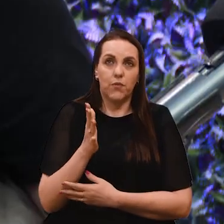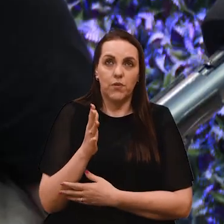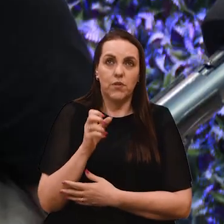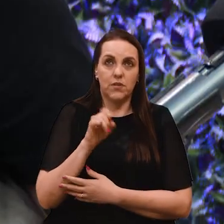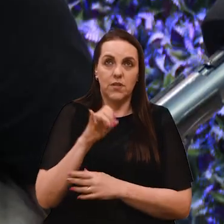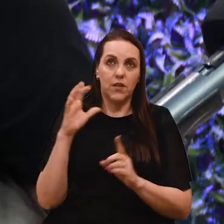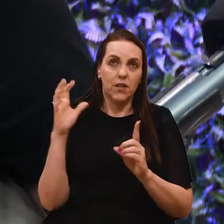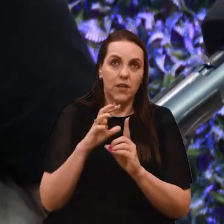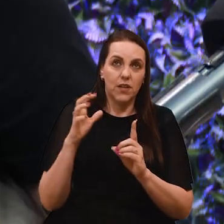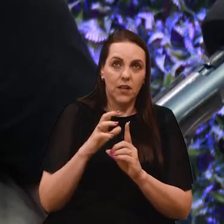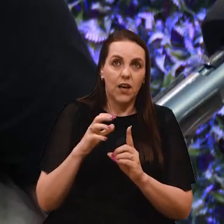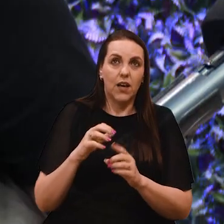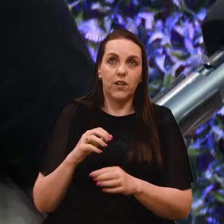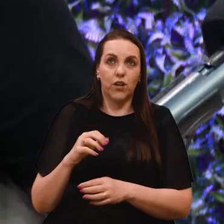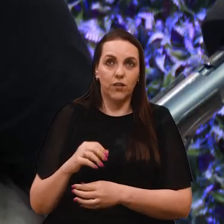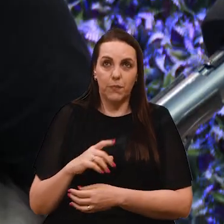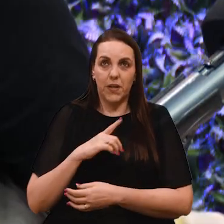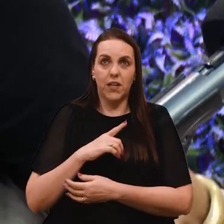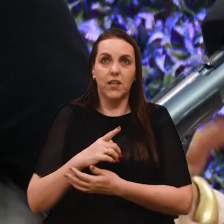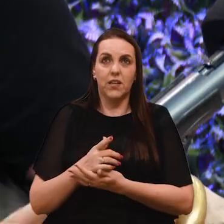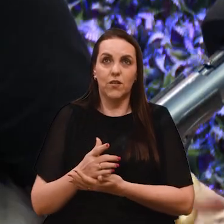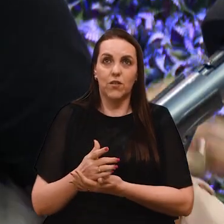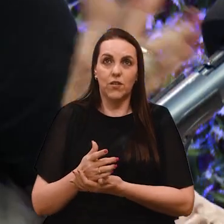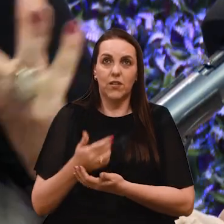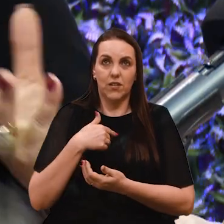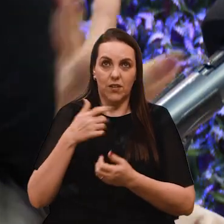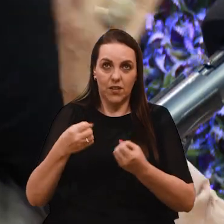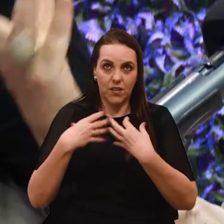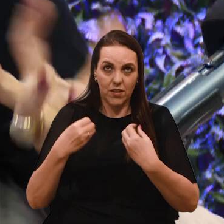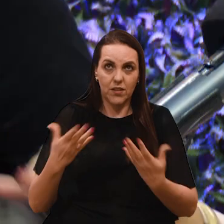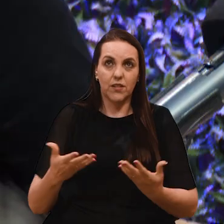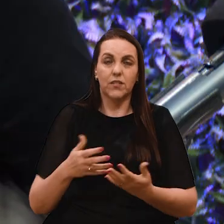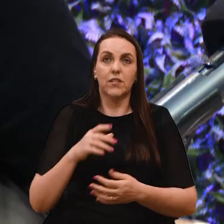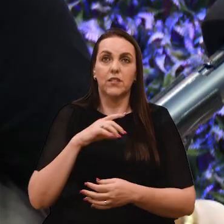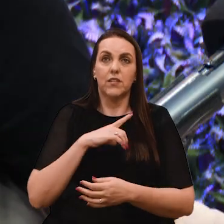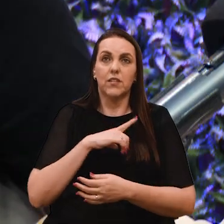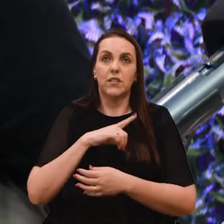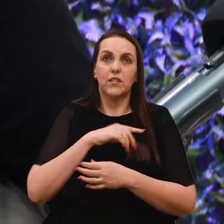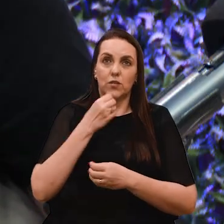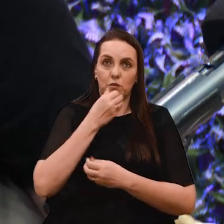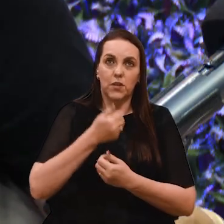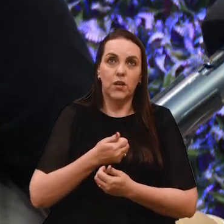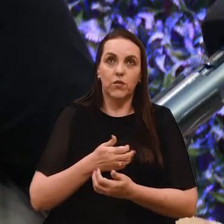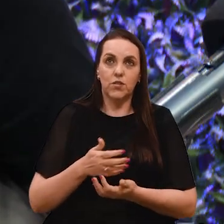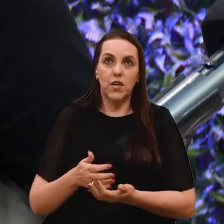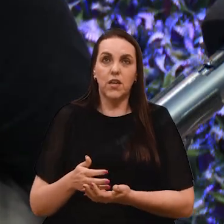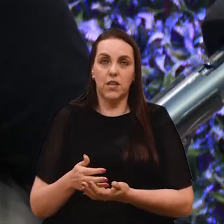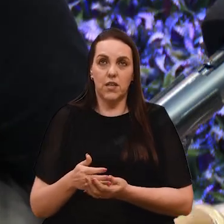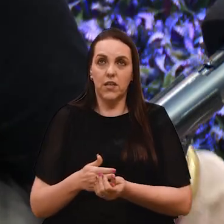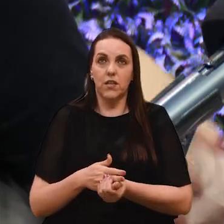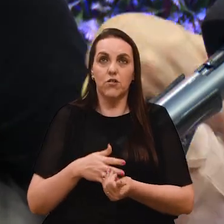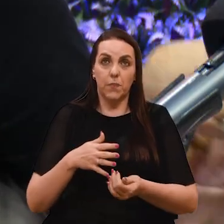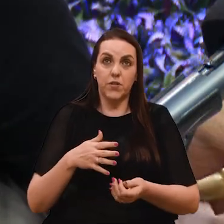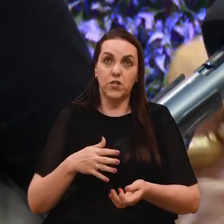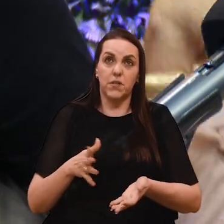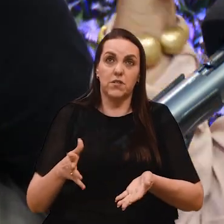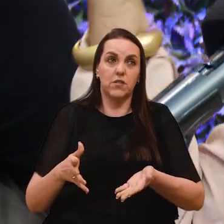interferem... Isso é ensinado para eles, mas, na verdade, às vezes apresento e tudo bem, né? Um projeto de lei que envolve